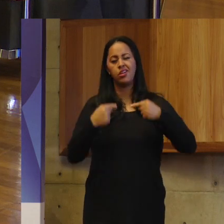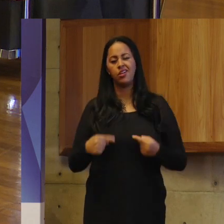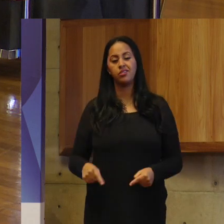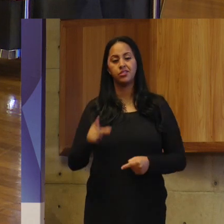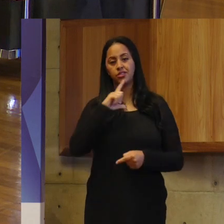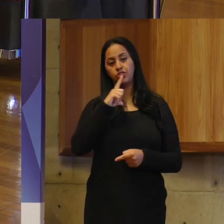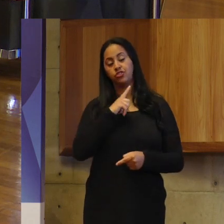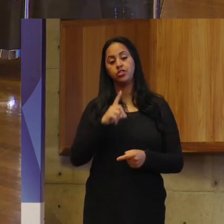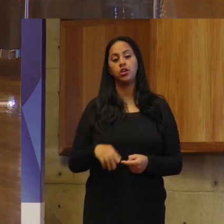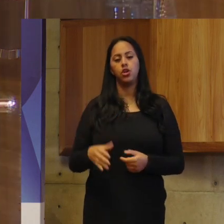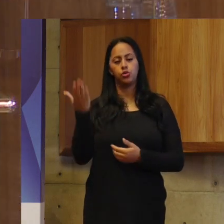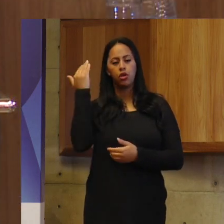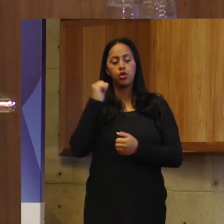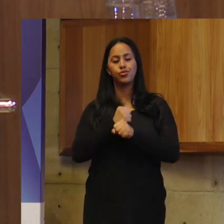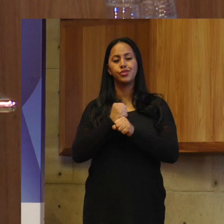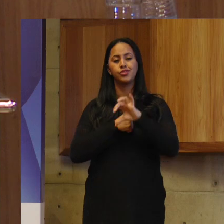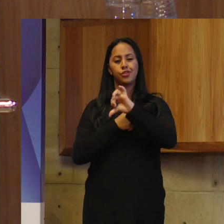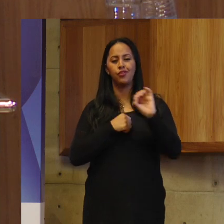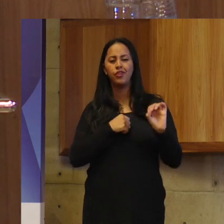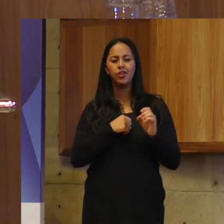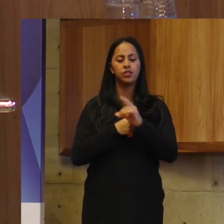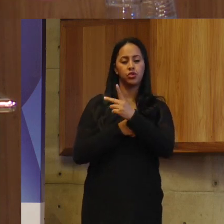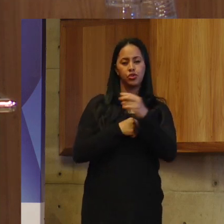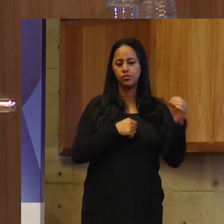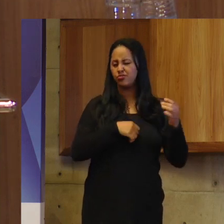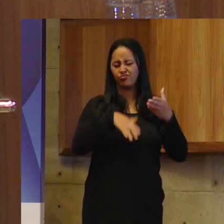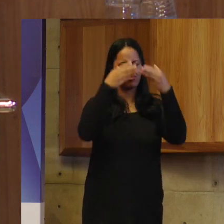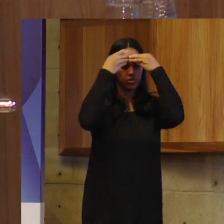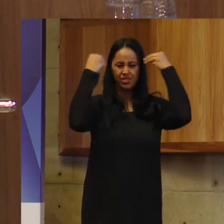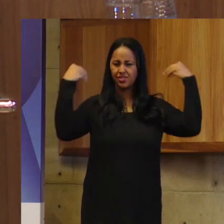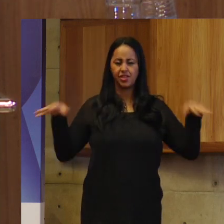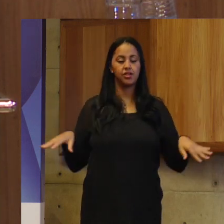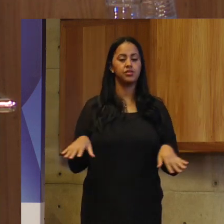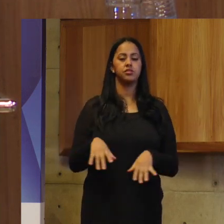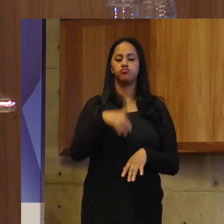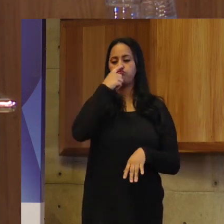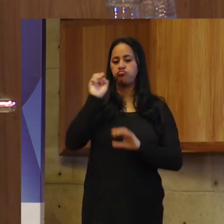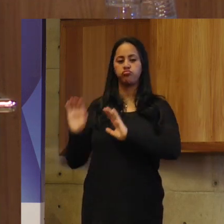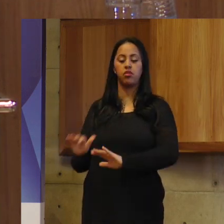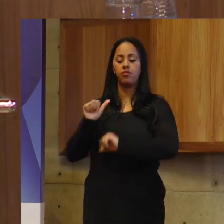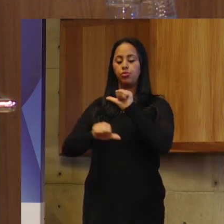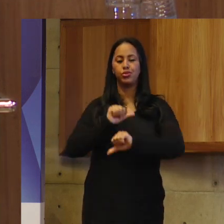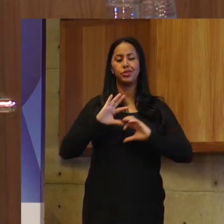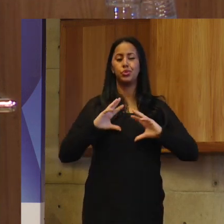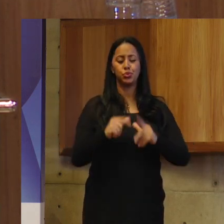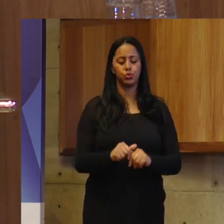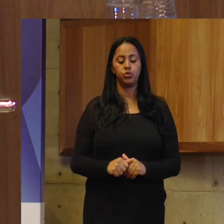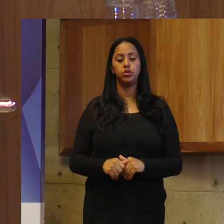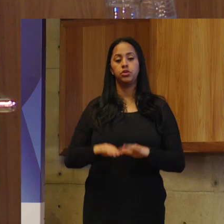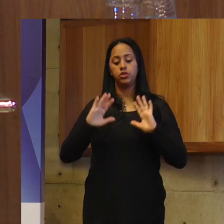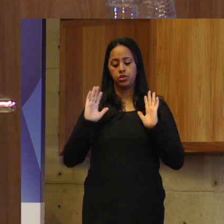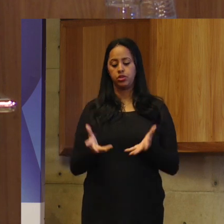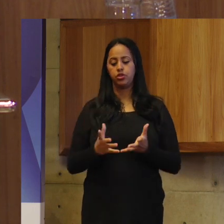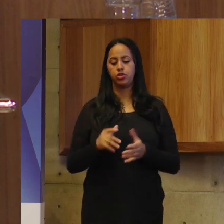cadeias internacionais de valor nos anos 90, nos anos 2000? Pois esqueçam tudo, podem jogar tudo fora. Tudo isso vai mudar, tudo isso vai virar de cabeça para baixo e está